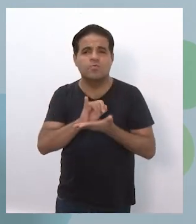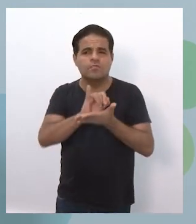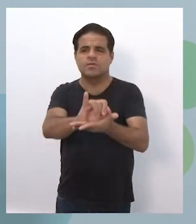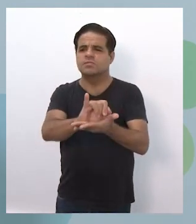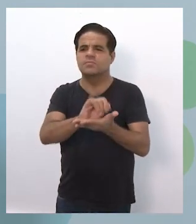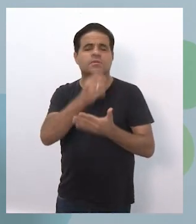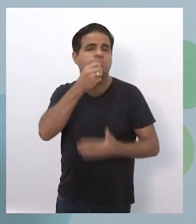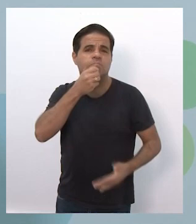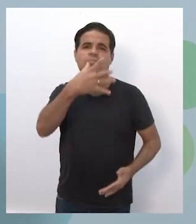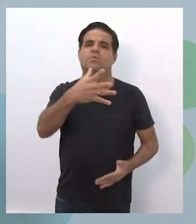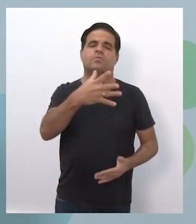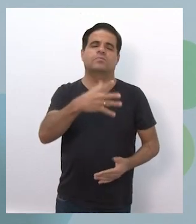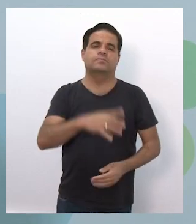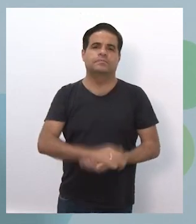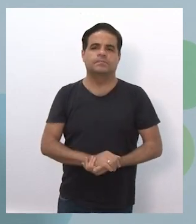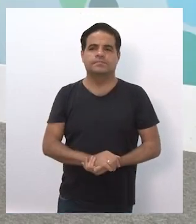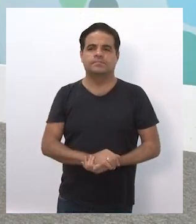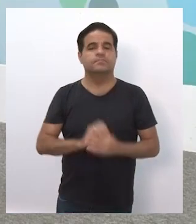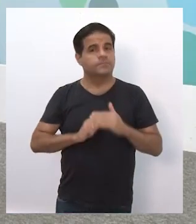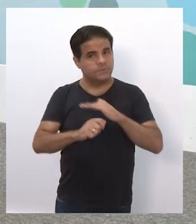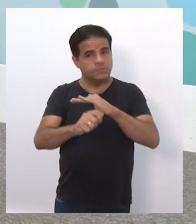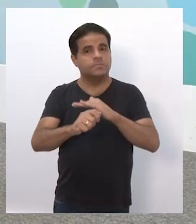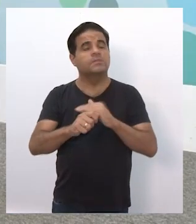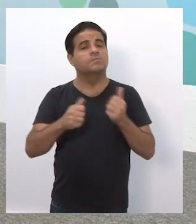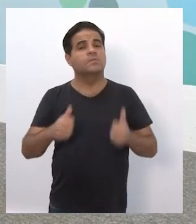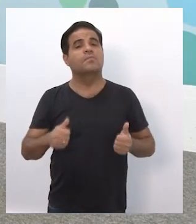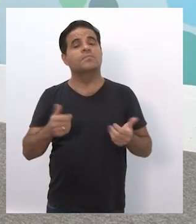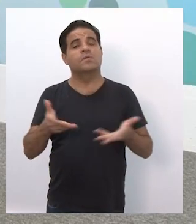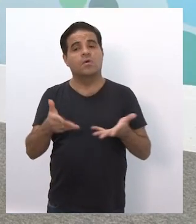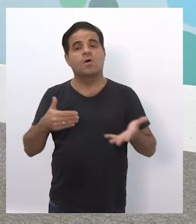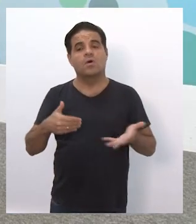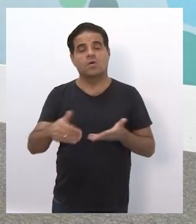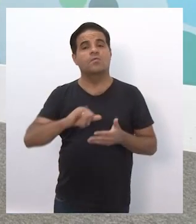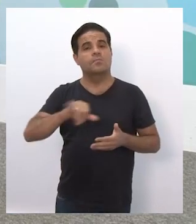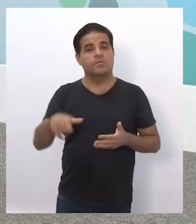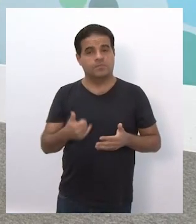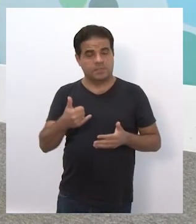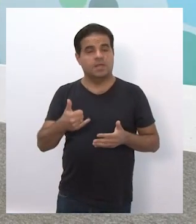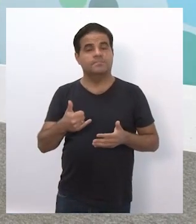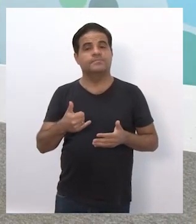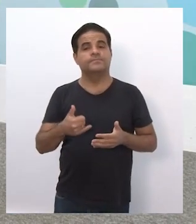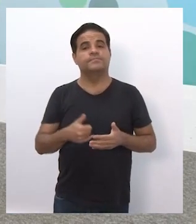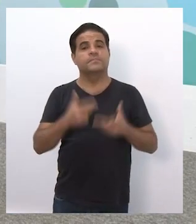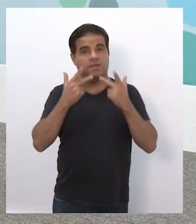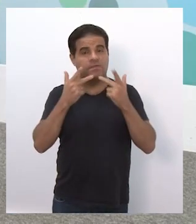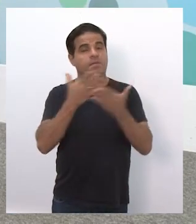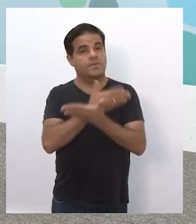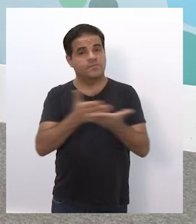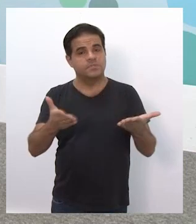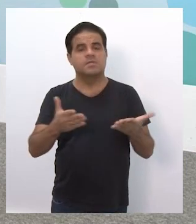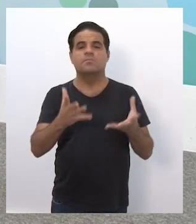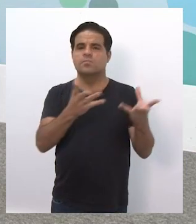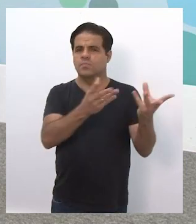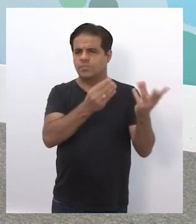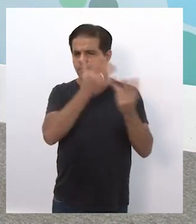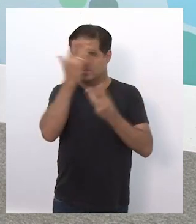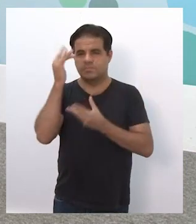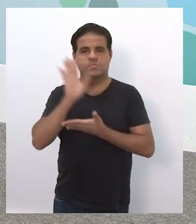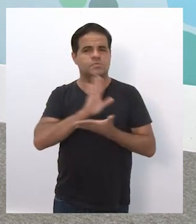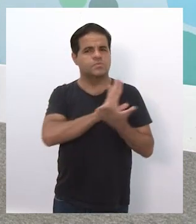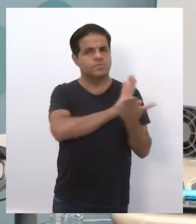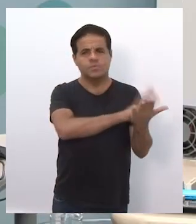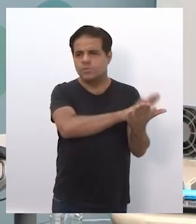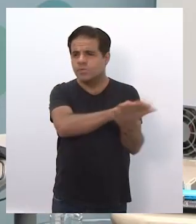que é muito bom. Então, pessoal, eu já vou aproveitar aqui, dizer para vocês, muita gente aqui elogiando